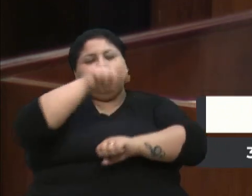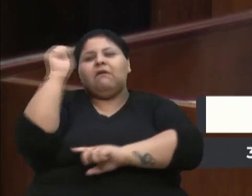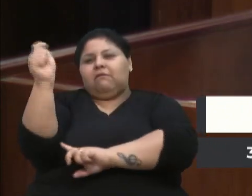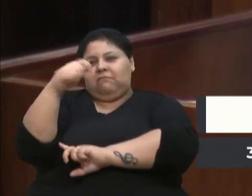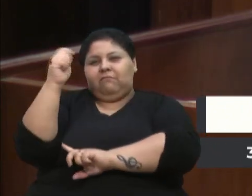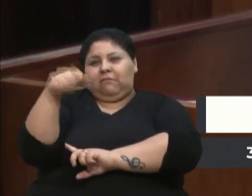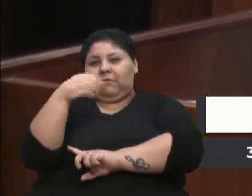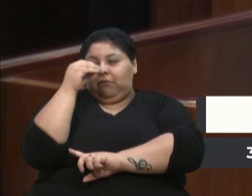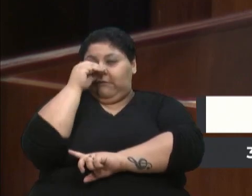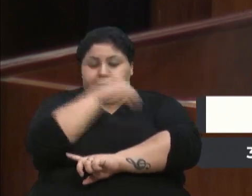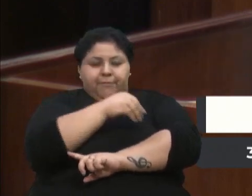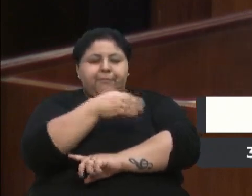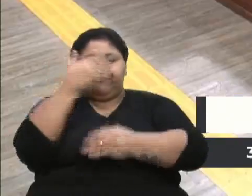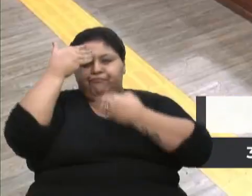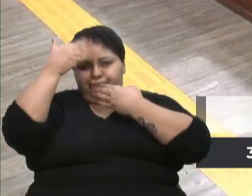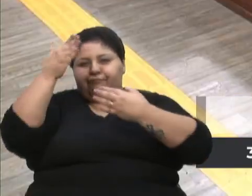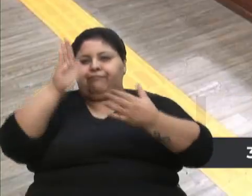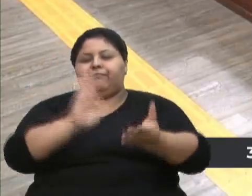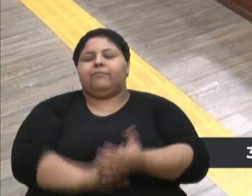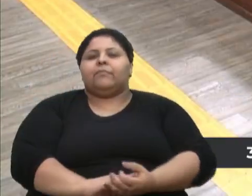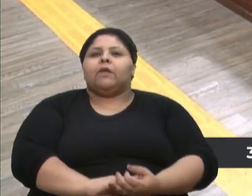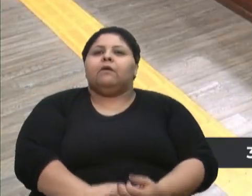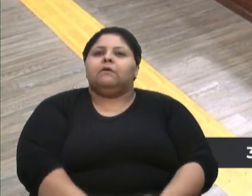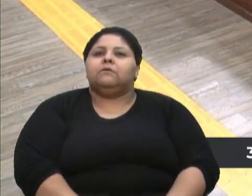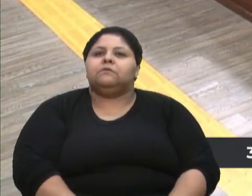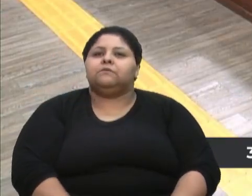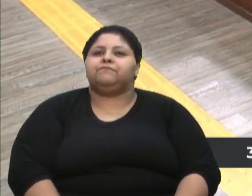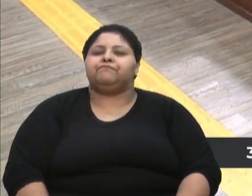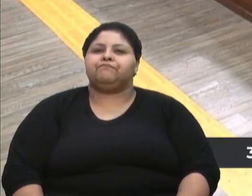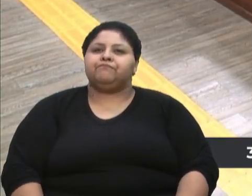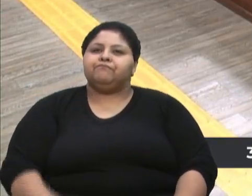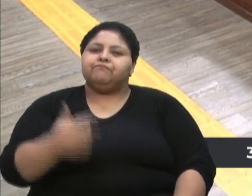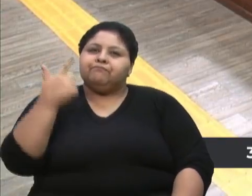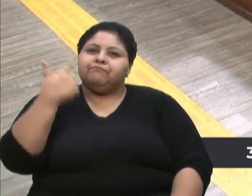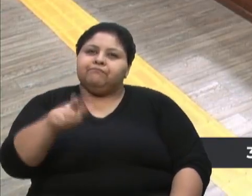nosso repúdio. Obrigado. Obrigado, vereador Bressan. Próximo inscrito, vereador Alberto